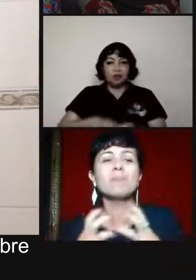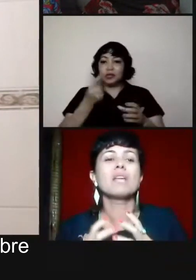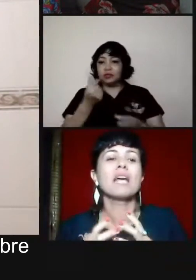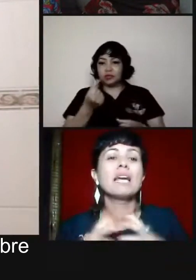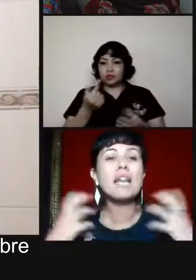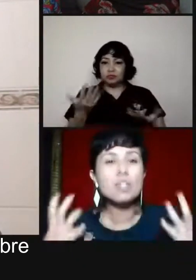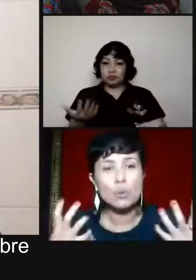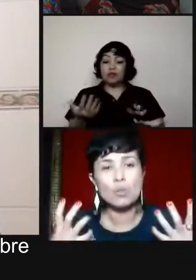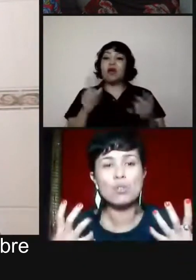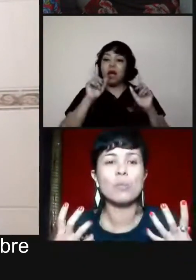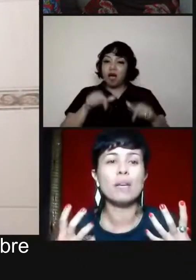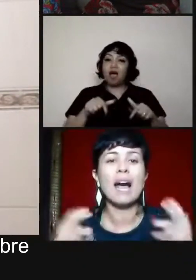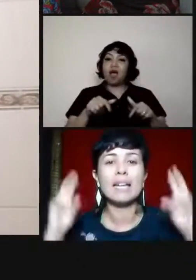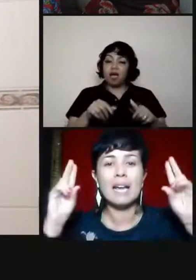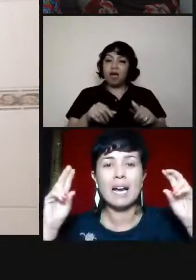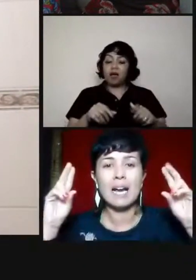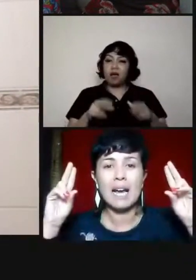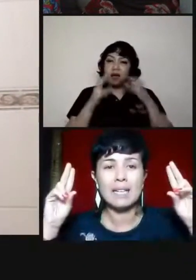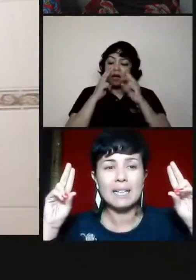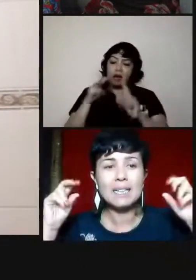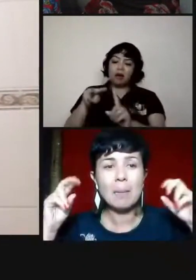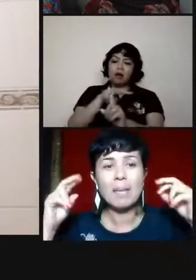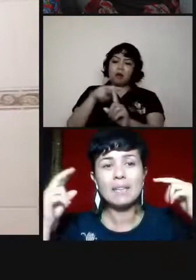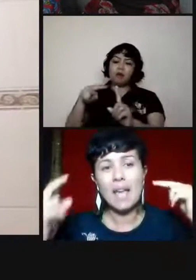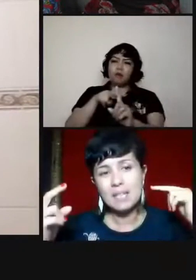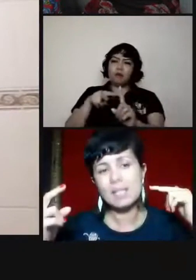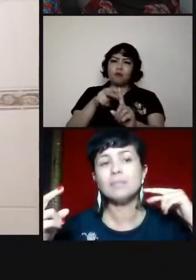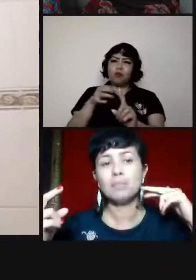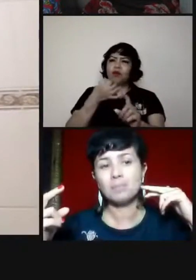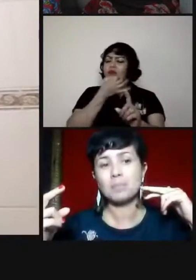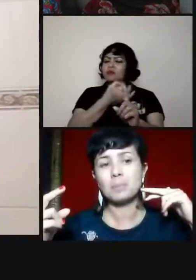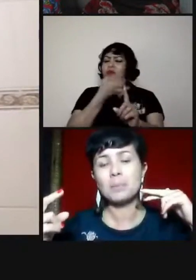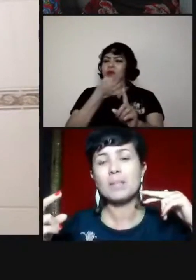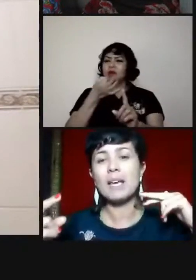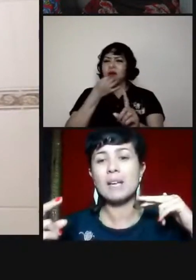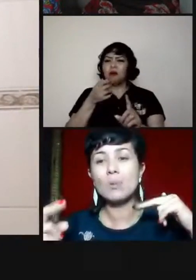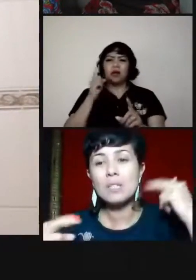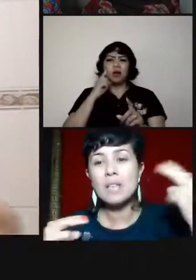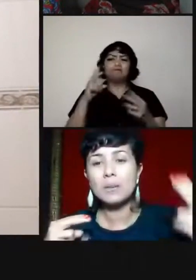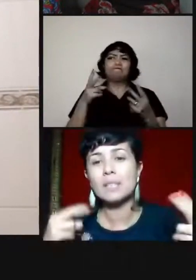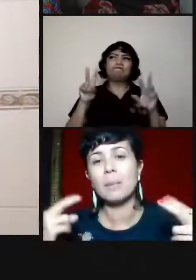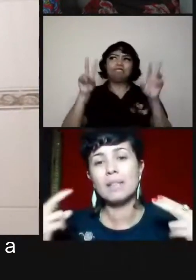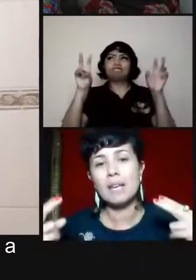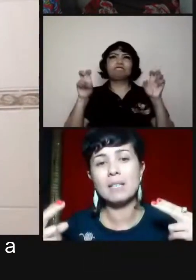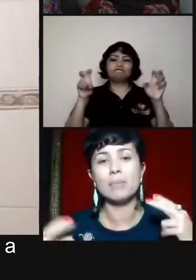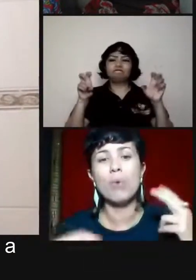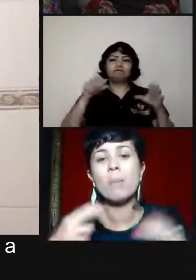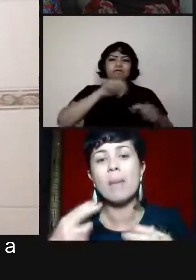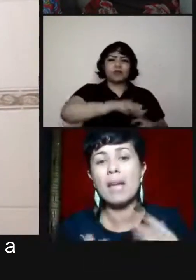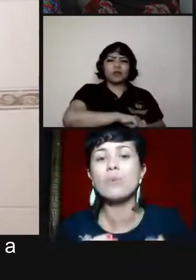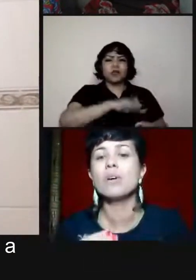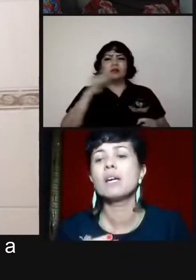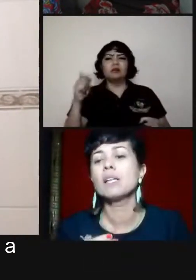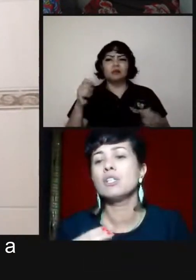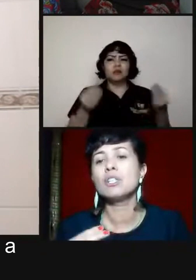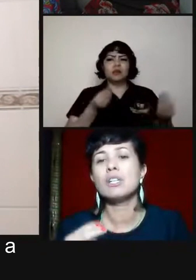também crítico sobre a independência, né, essa ilusão da independência por